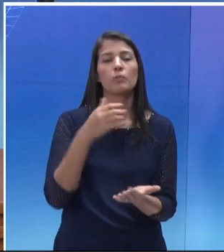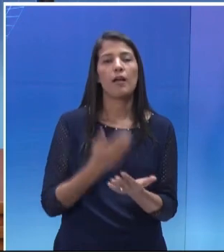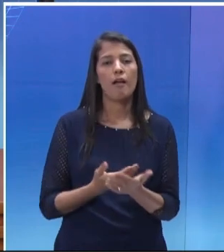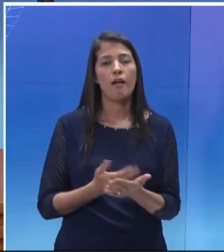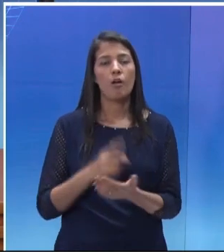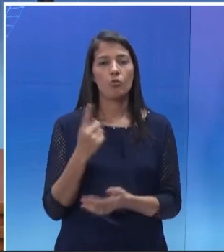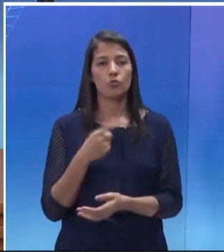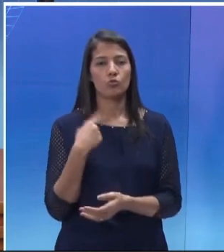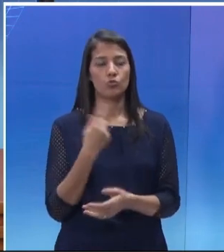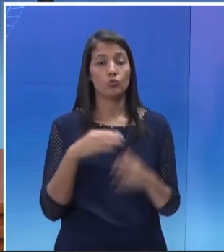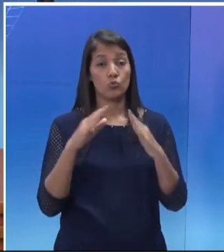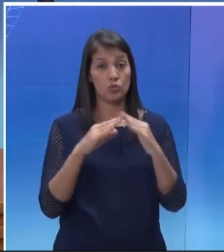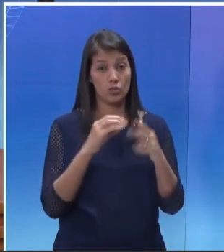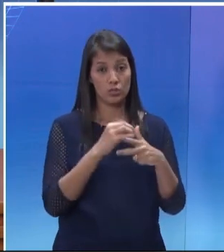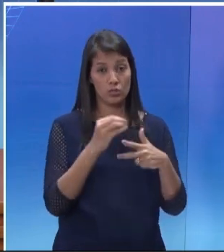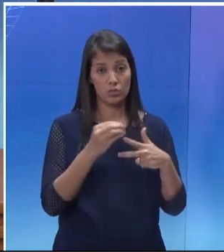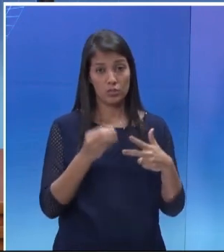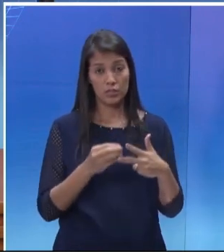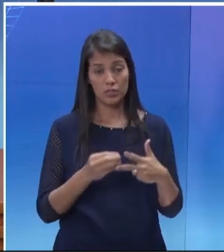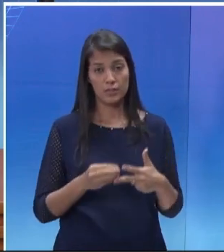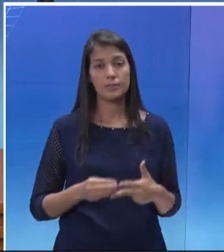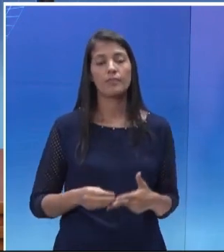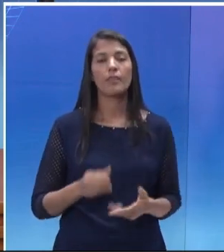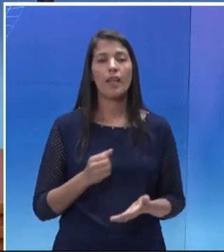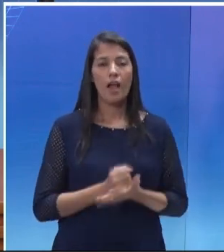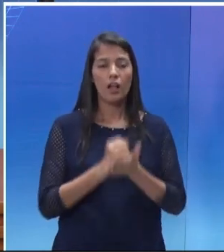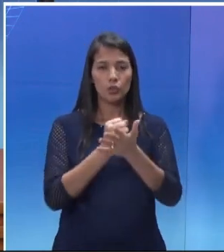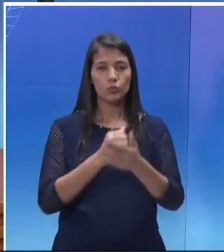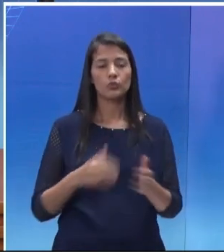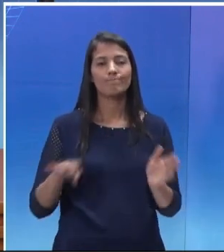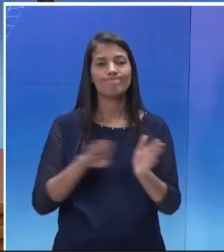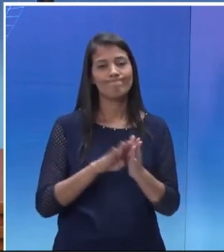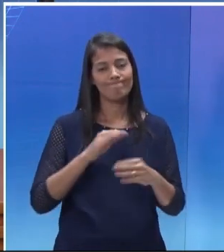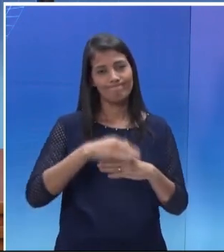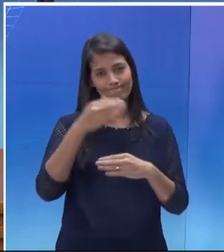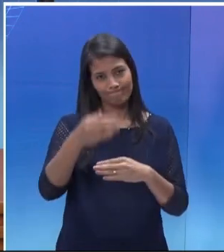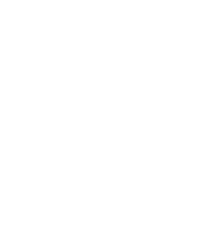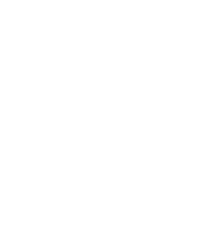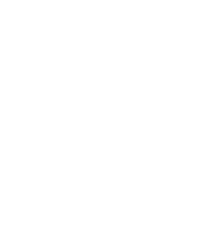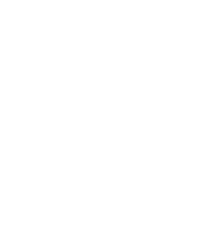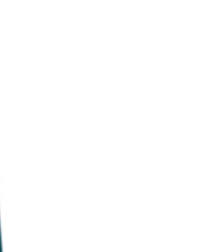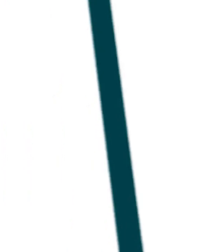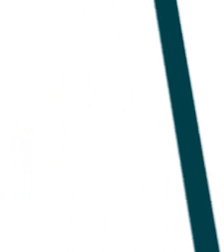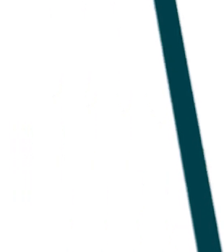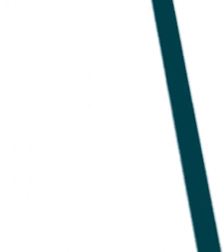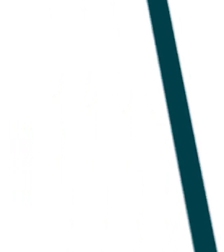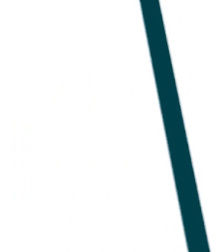do Tô de Casa no Enem. Espero ter contribuído com vocês e até a próxima. Valeu!